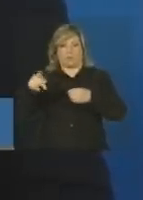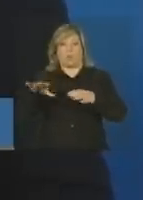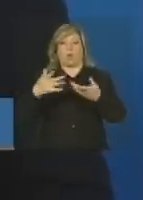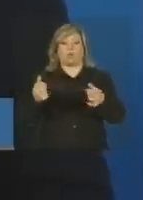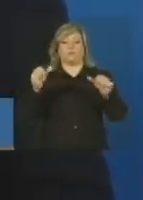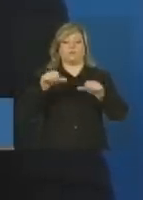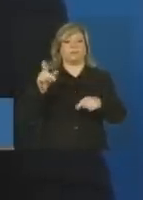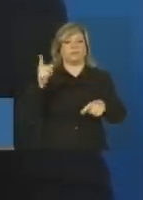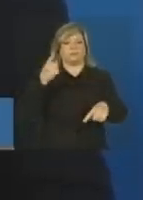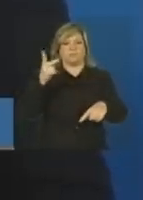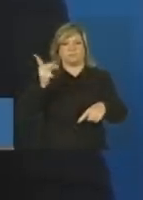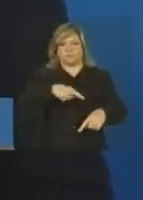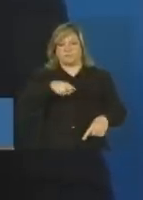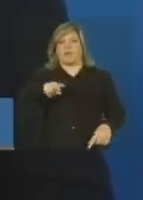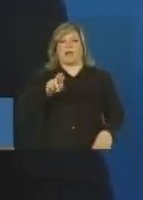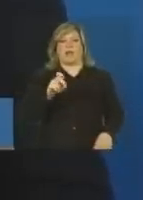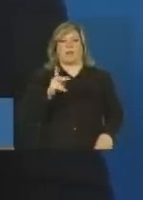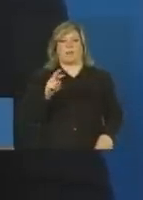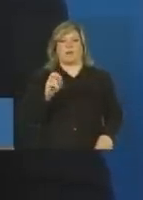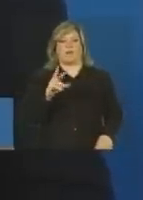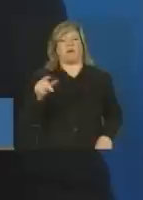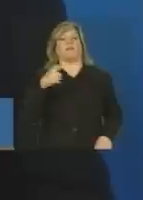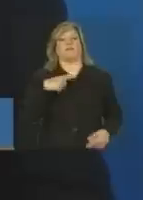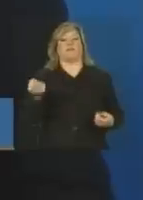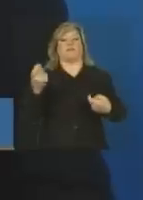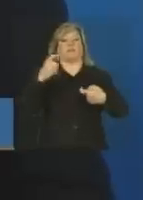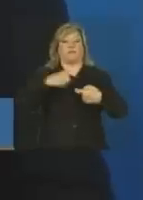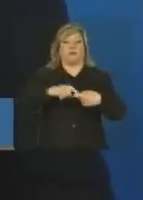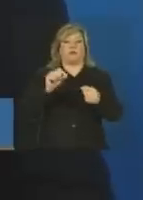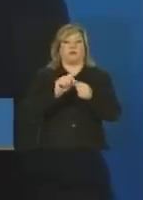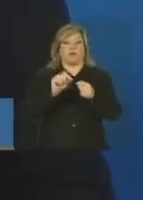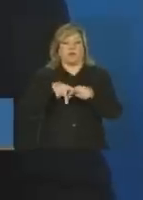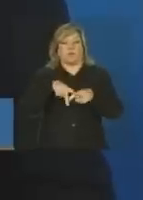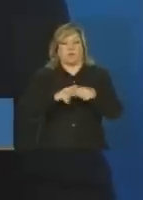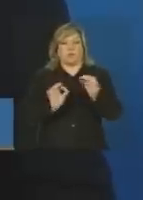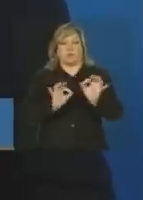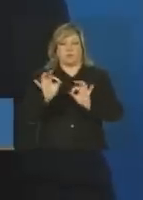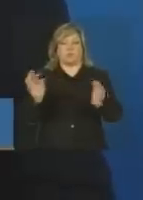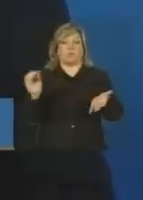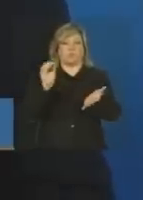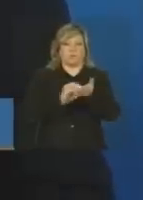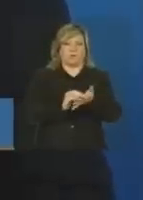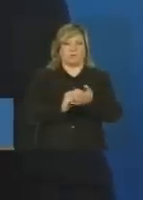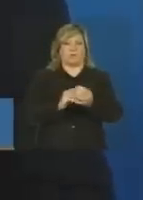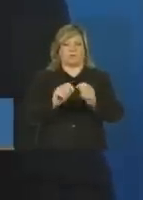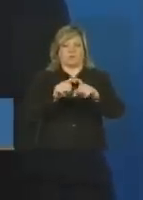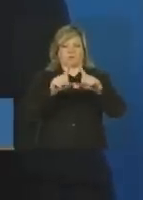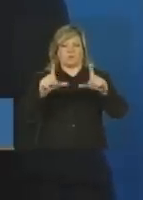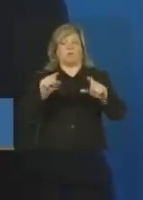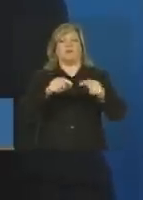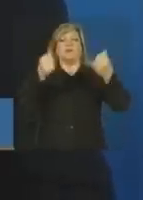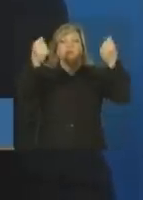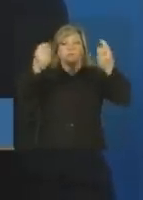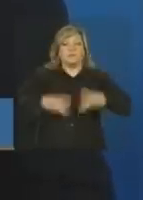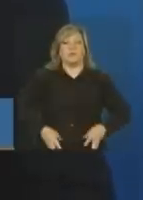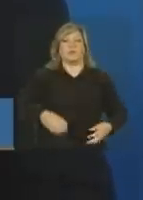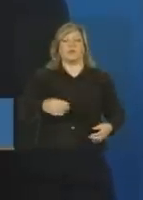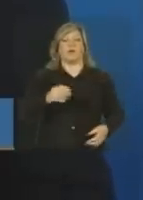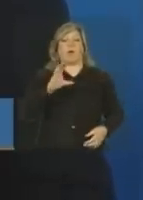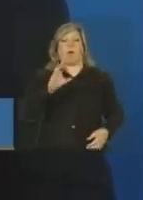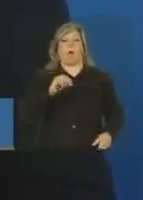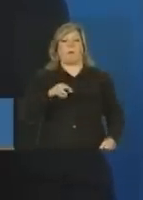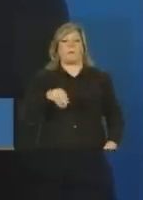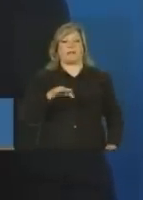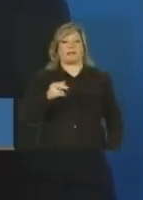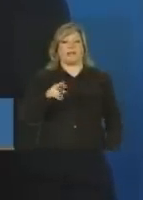voltar para o nível de retificação, né, com a tela de comentário para justificar.